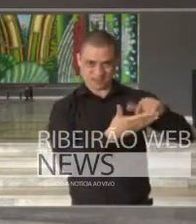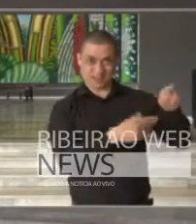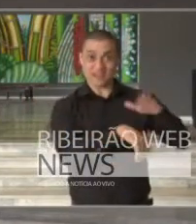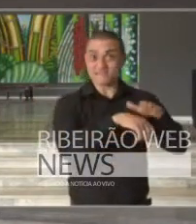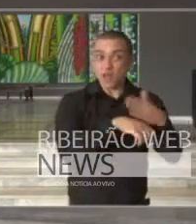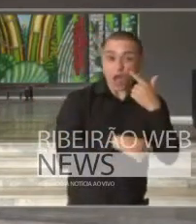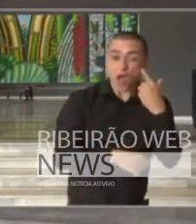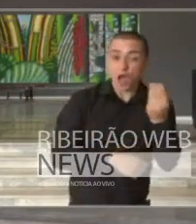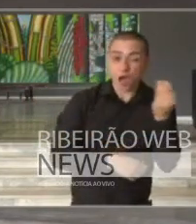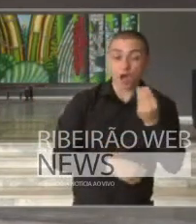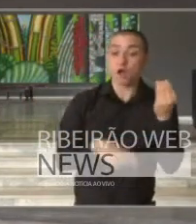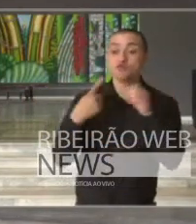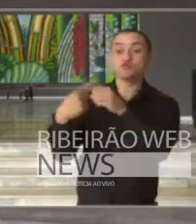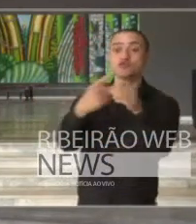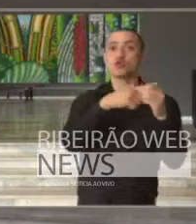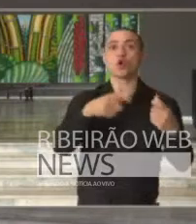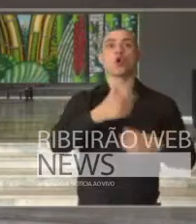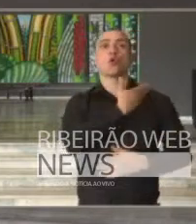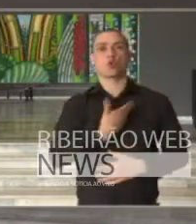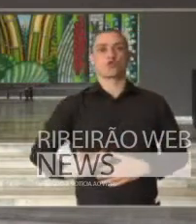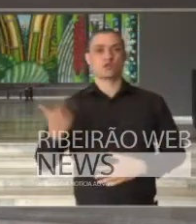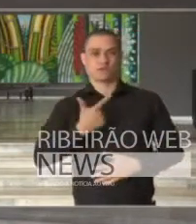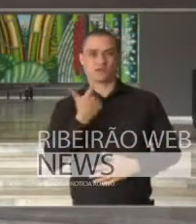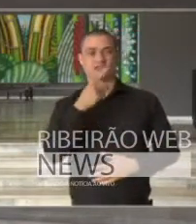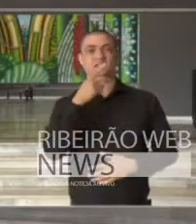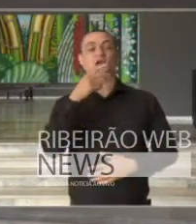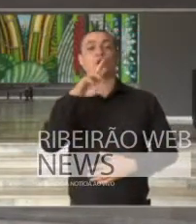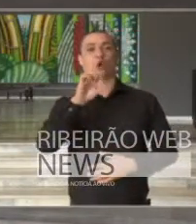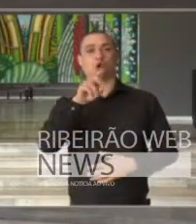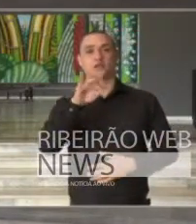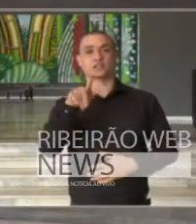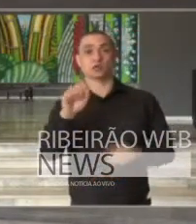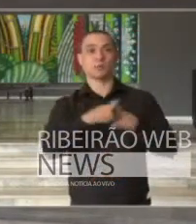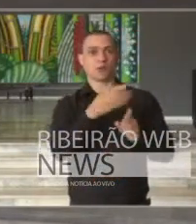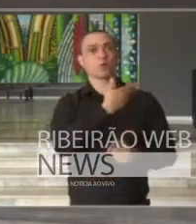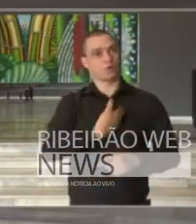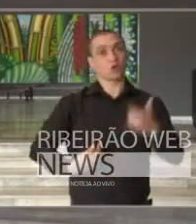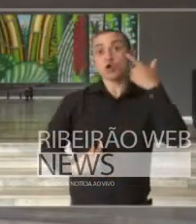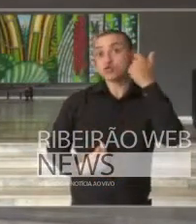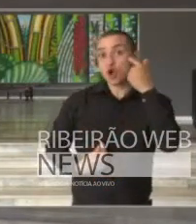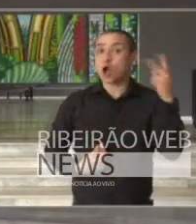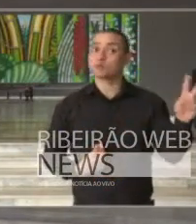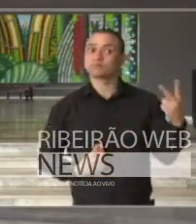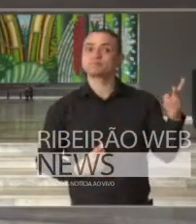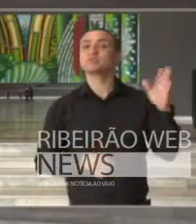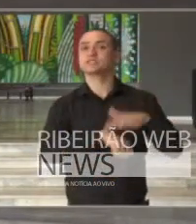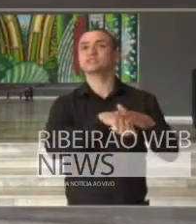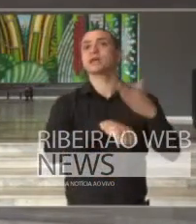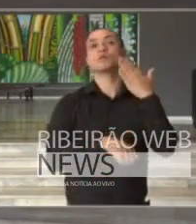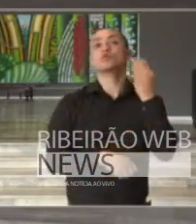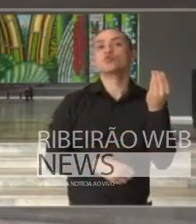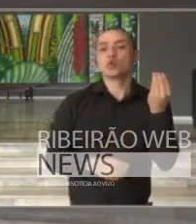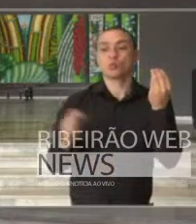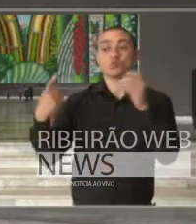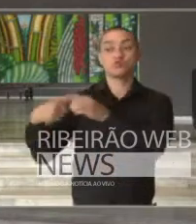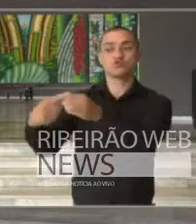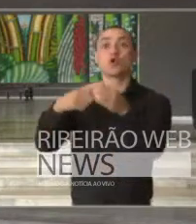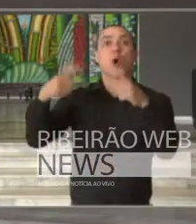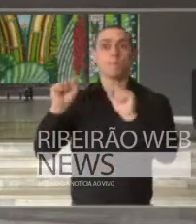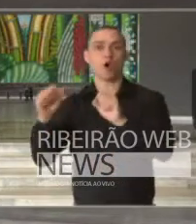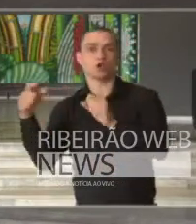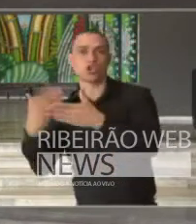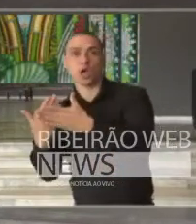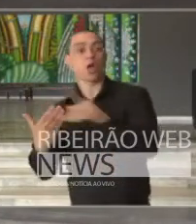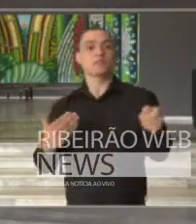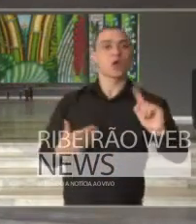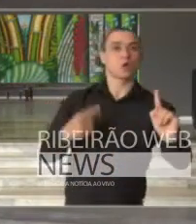está liderado pelo nosso vice-governador Rodrigo Garcia, pelo governador João Dória, que vai estar determinando outros passos, poderá